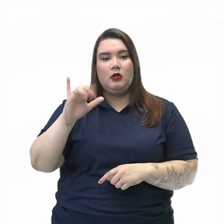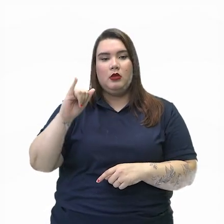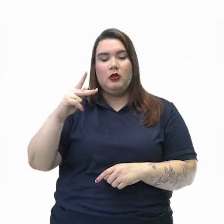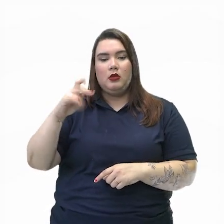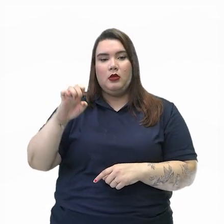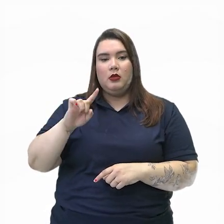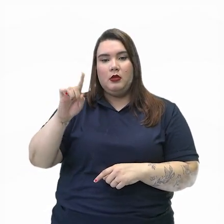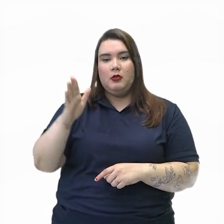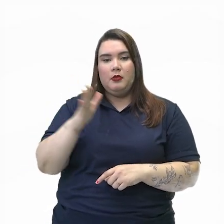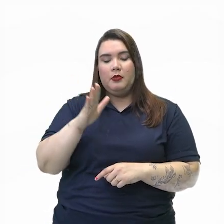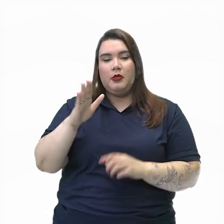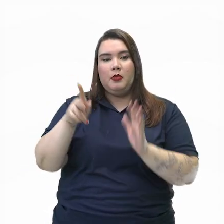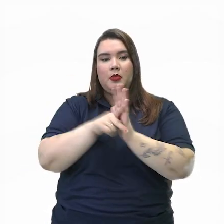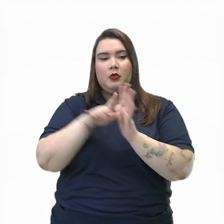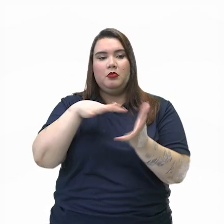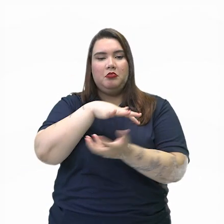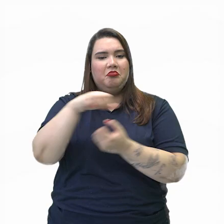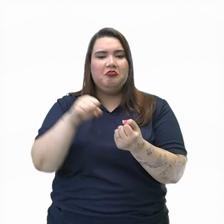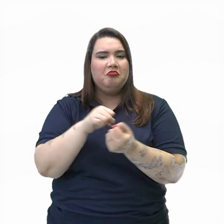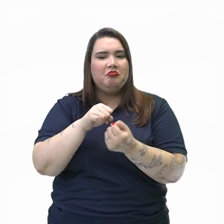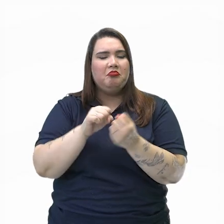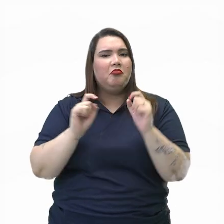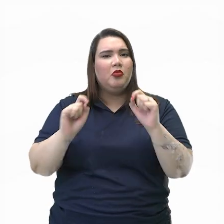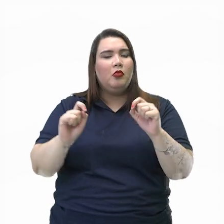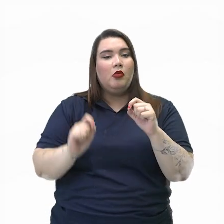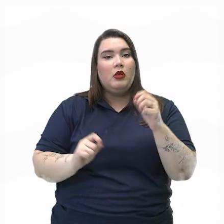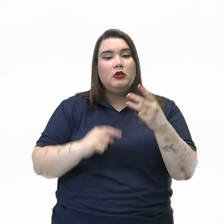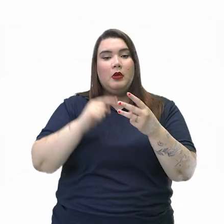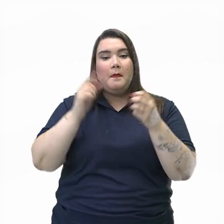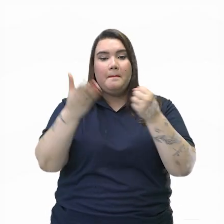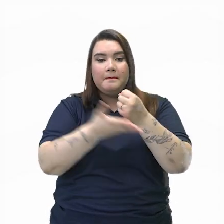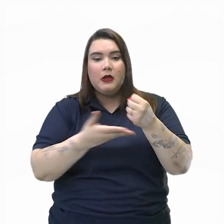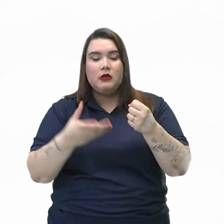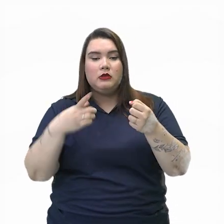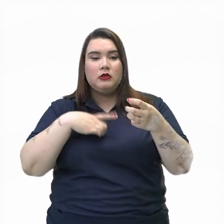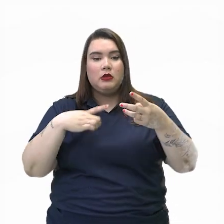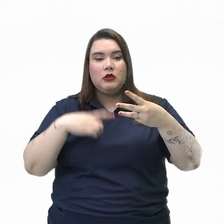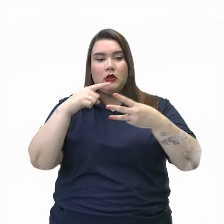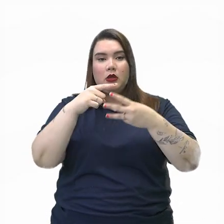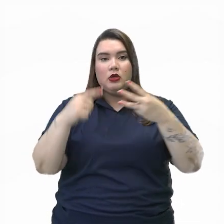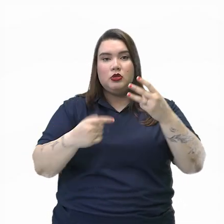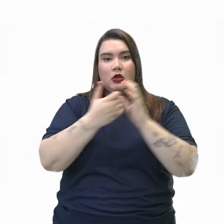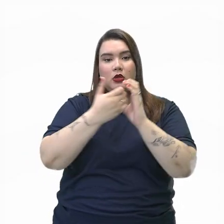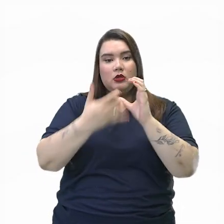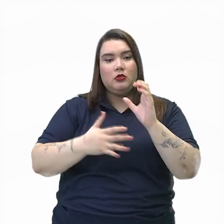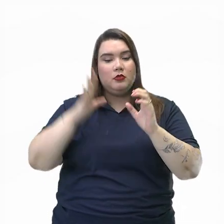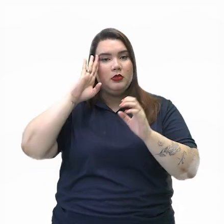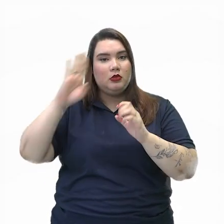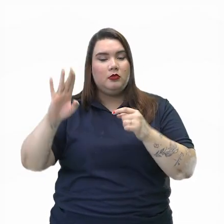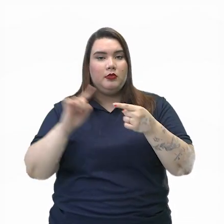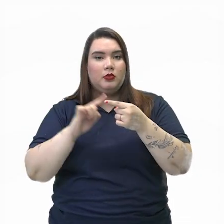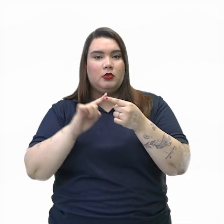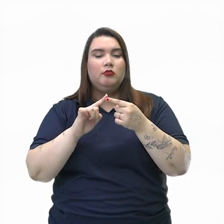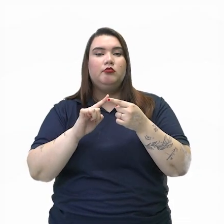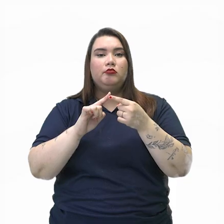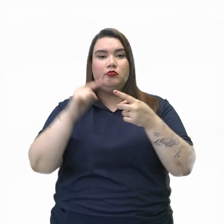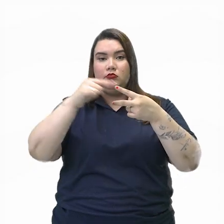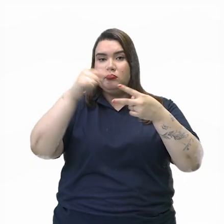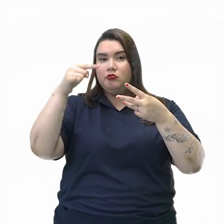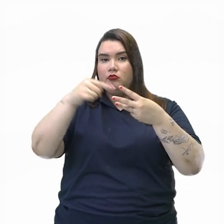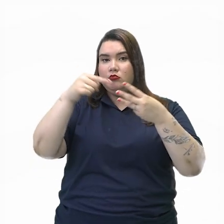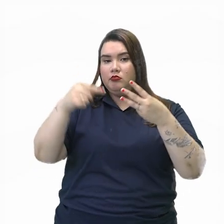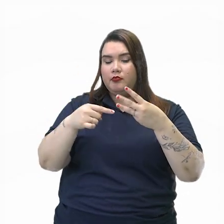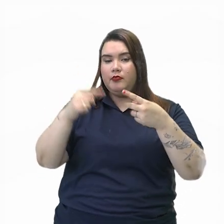da sustentabilidade. O que é esse tripé? É baseado em 3 princípios principais aí. Os